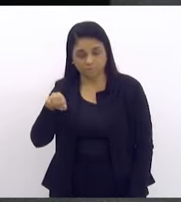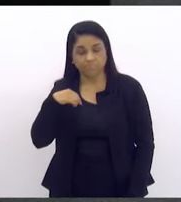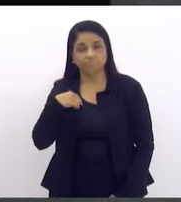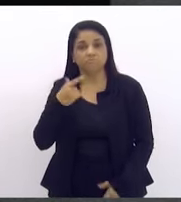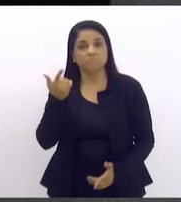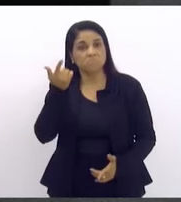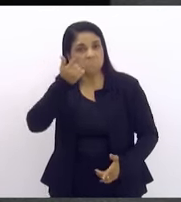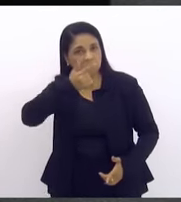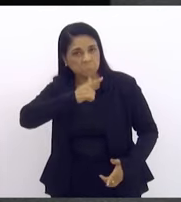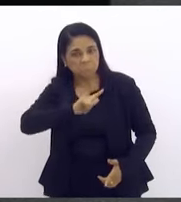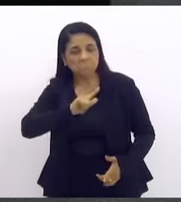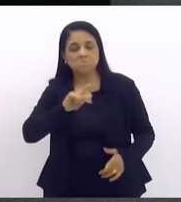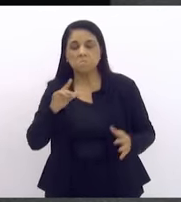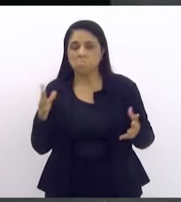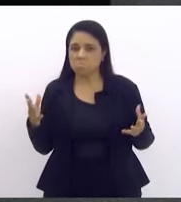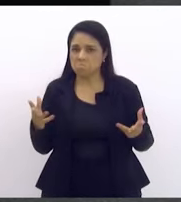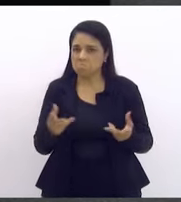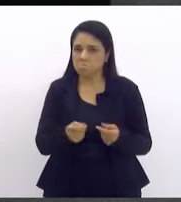extremamente louvável,